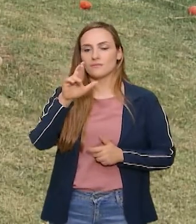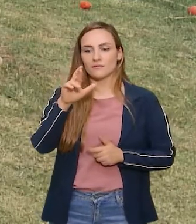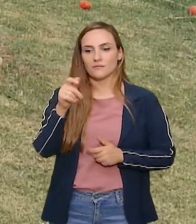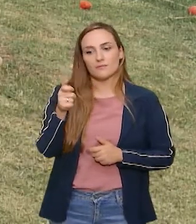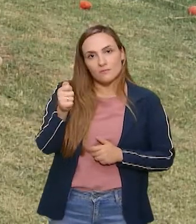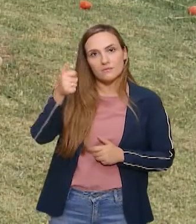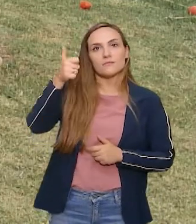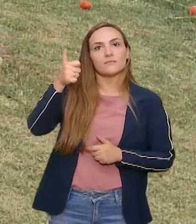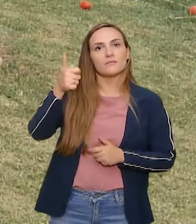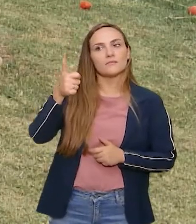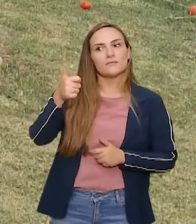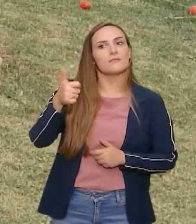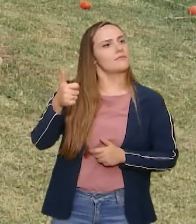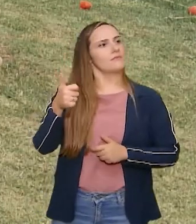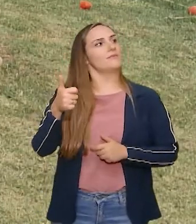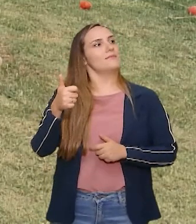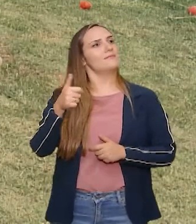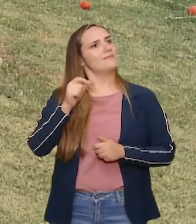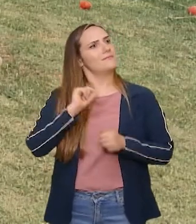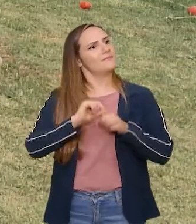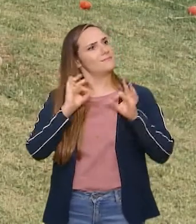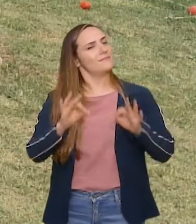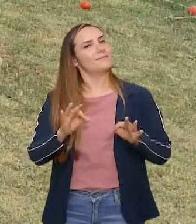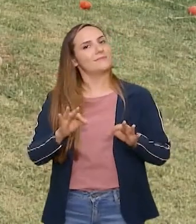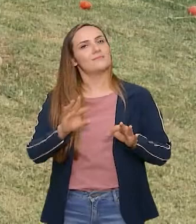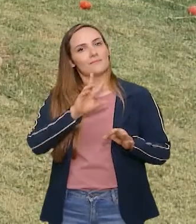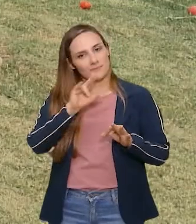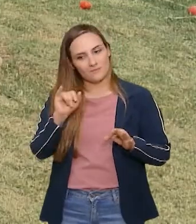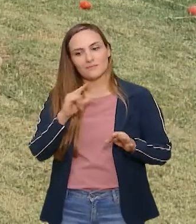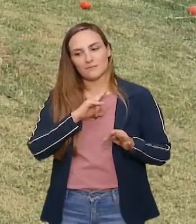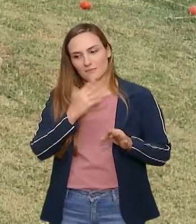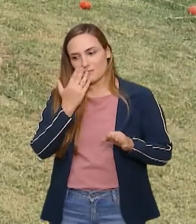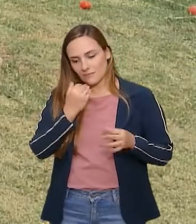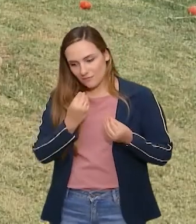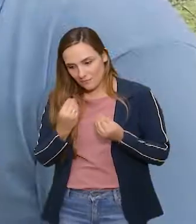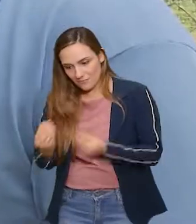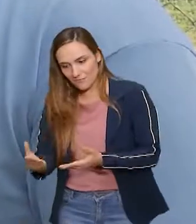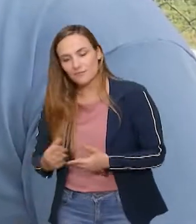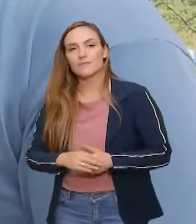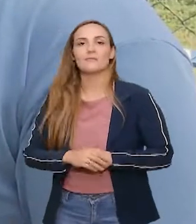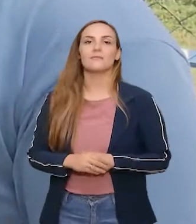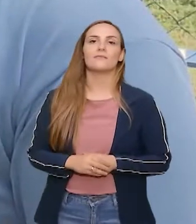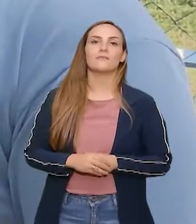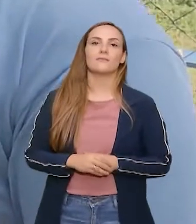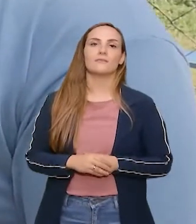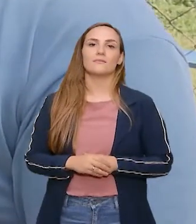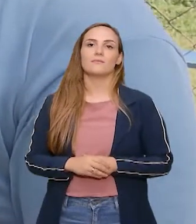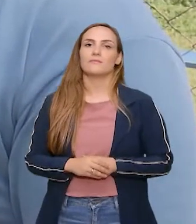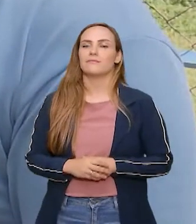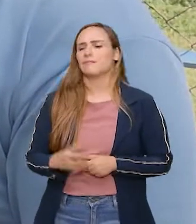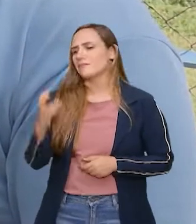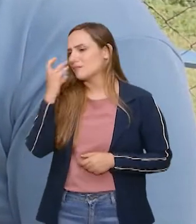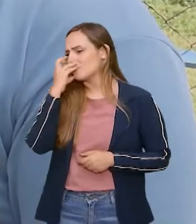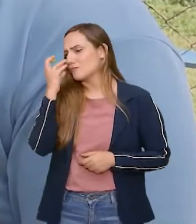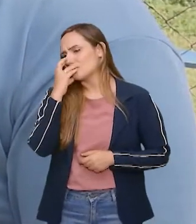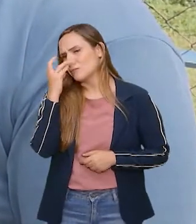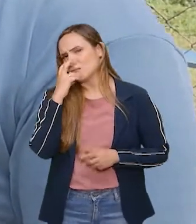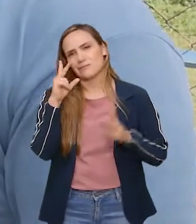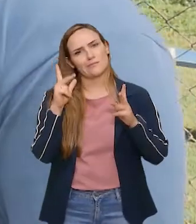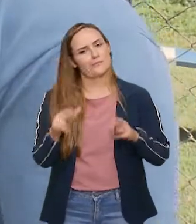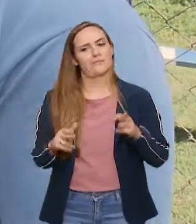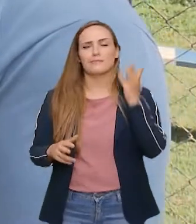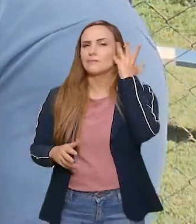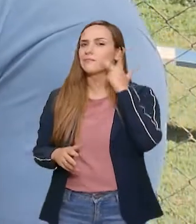esse barulho, ele sabe que fez alguma coisa certa e vai ganhar, então, um petisco. Os cães, eles são como crianças,